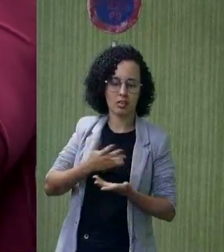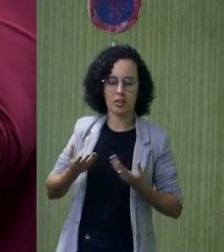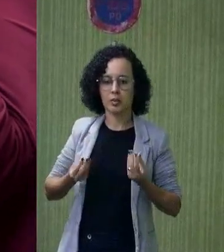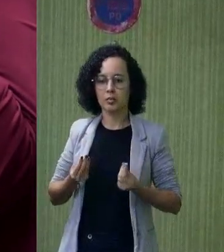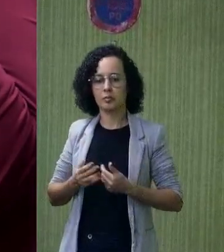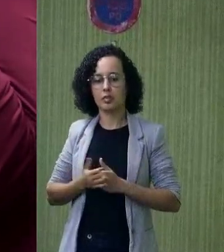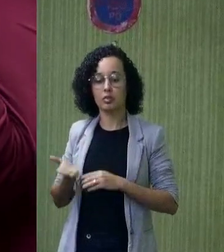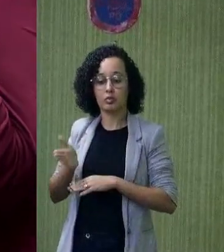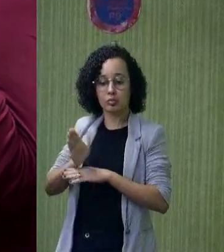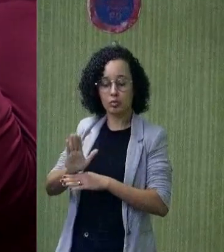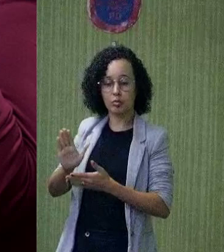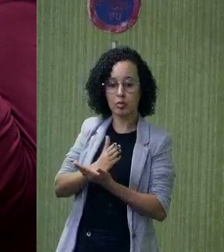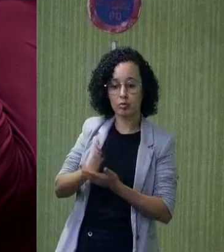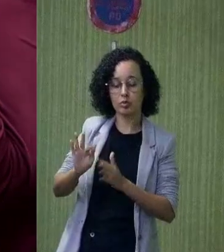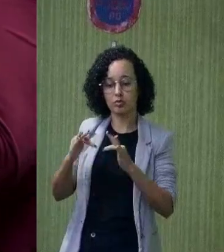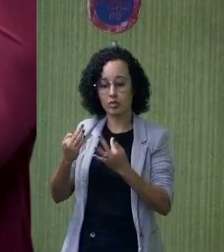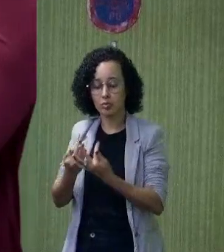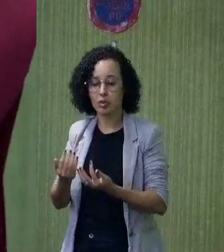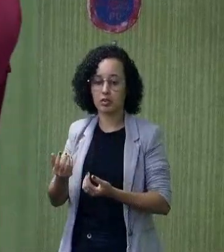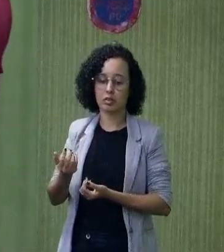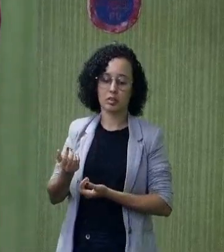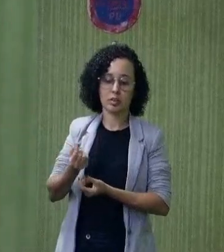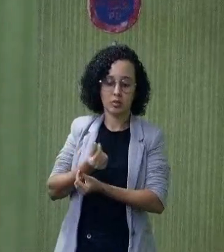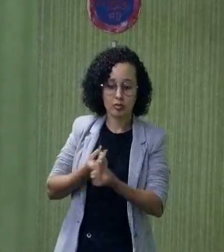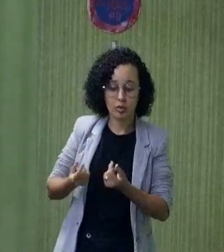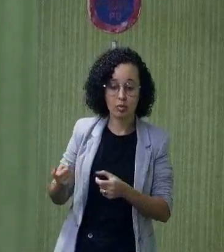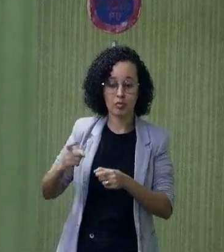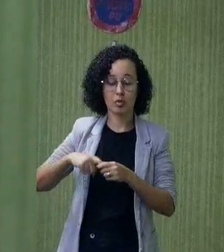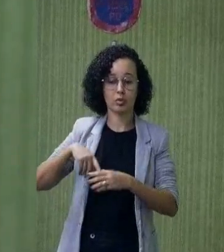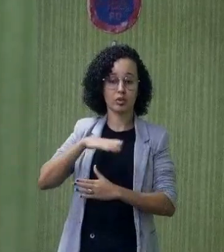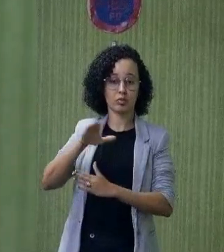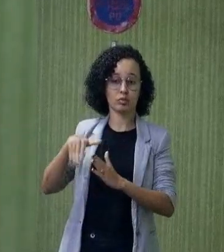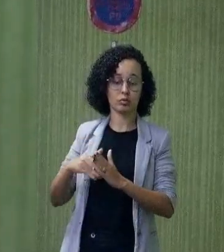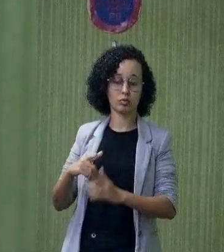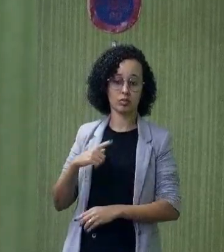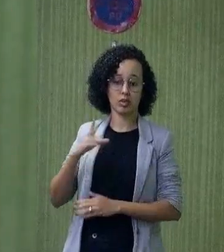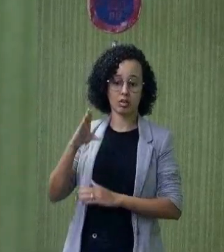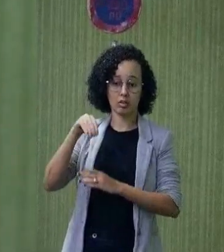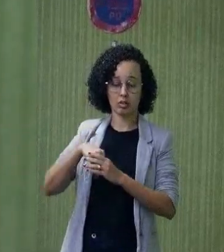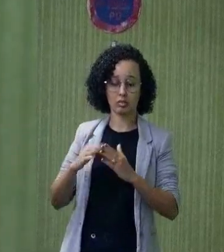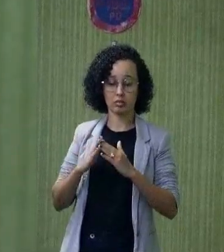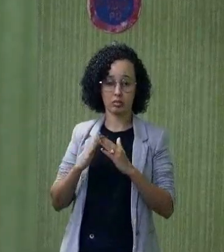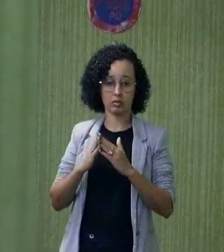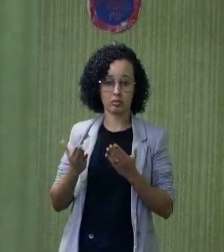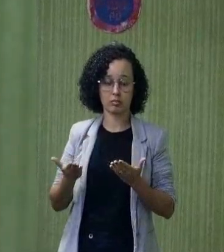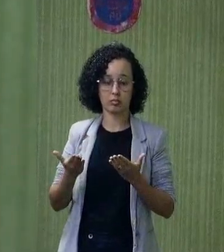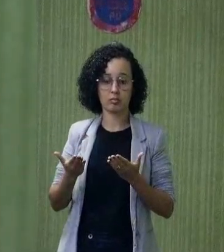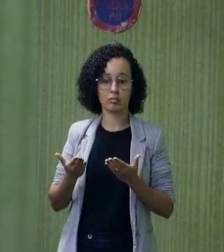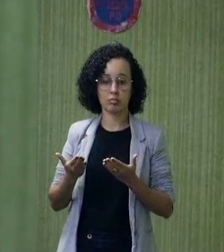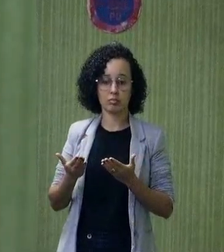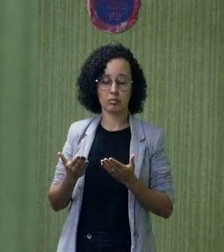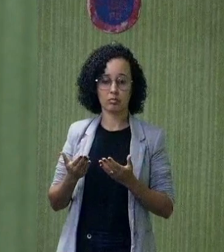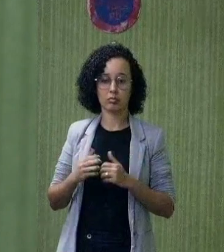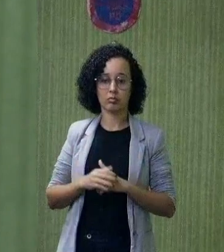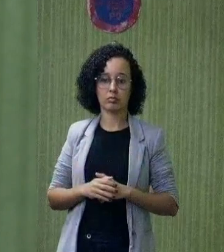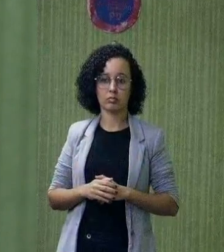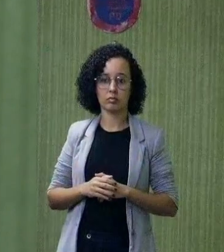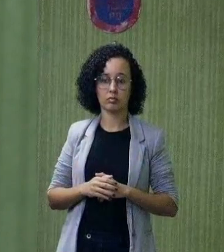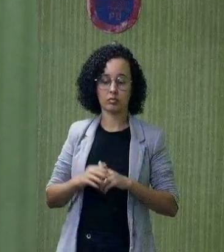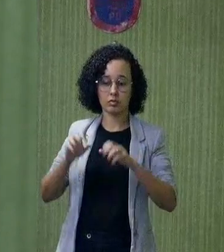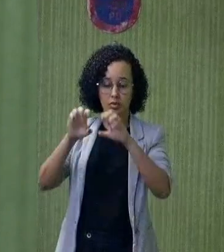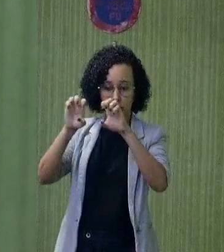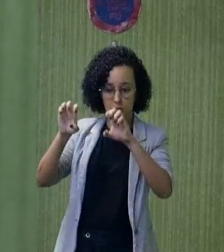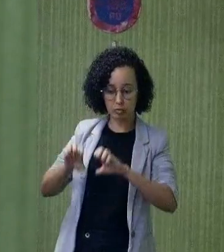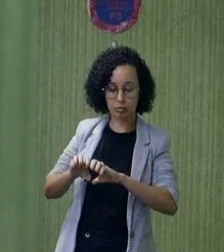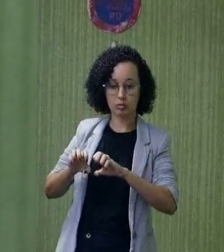as famílias mas que é um valor que para recuperar tudo que tinha dentro de uma casa considerando que a estrutura esteja